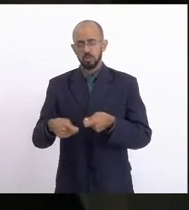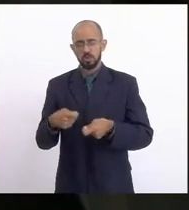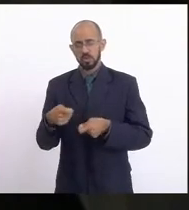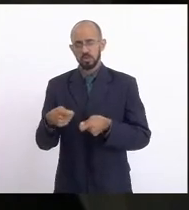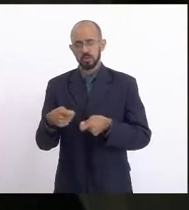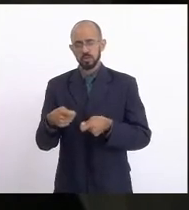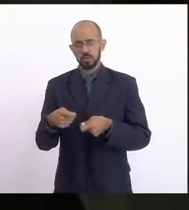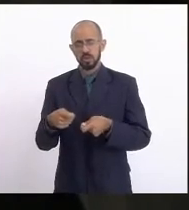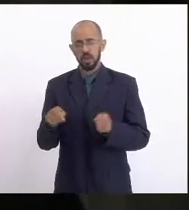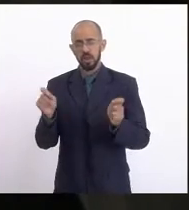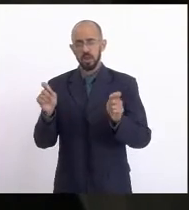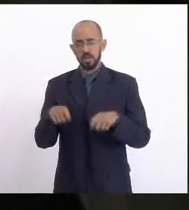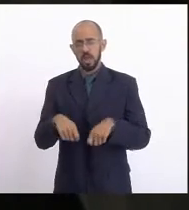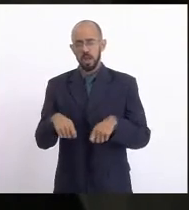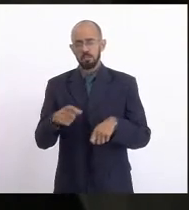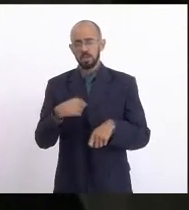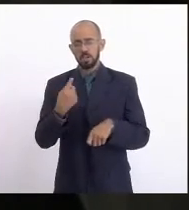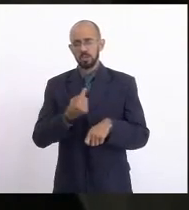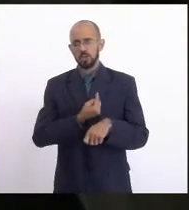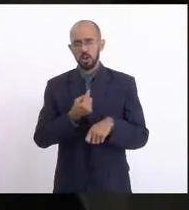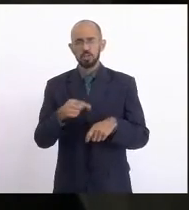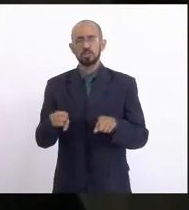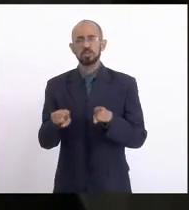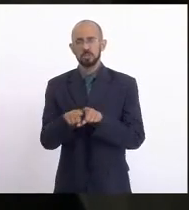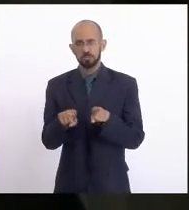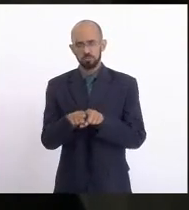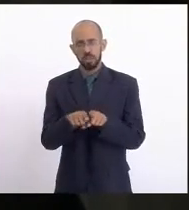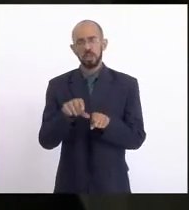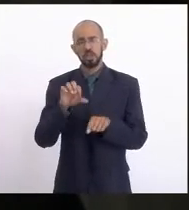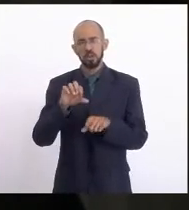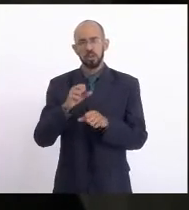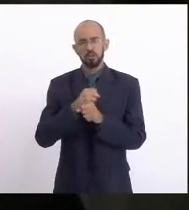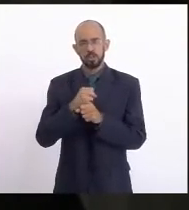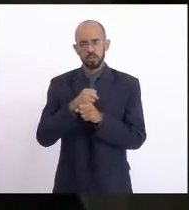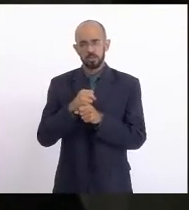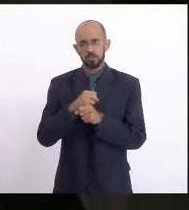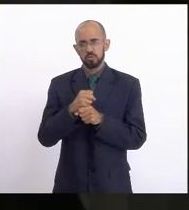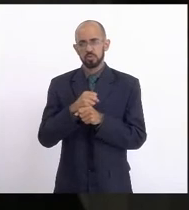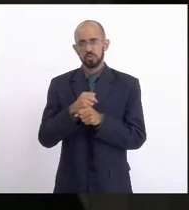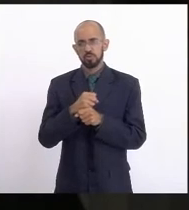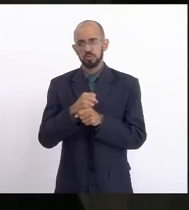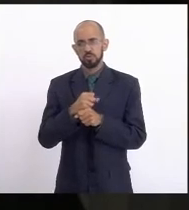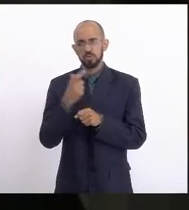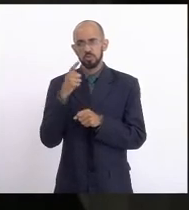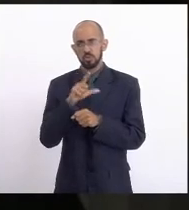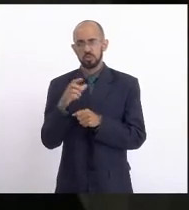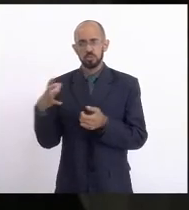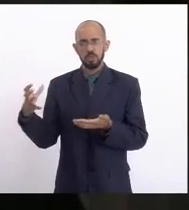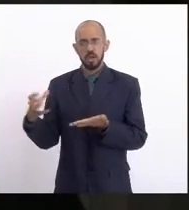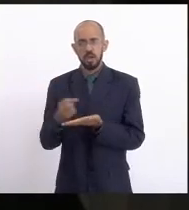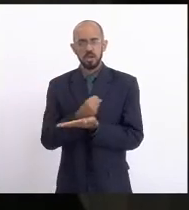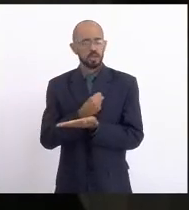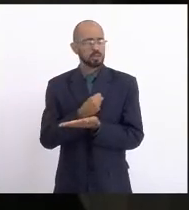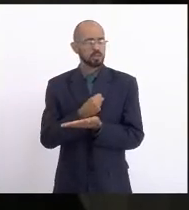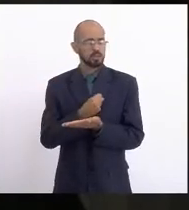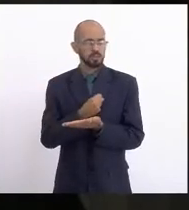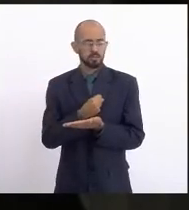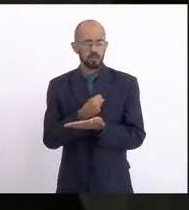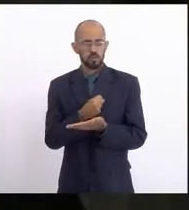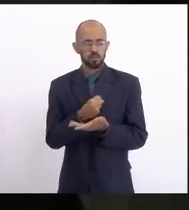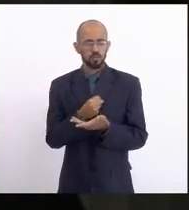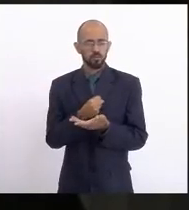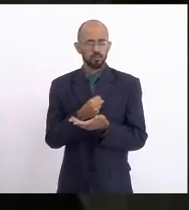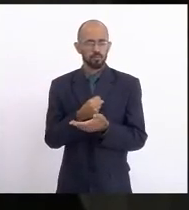nós poderemos, também em 9 anos, ter uma arrecadação que